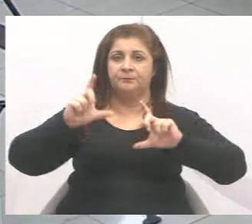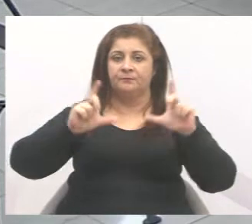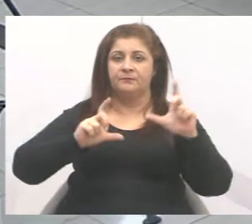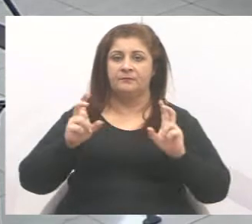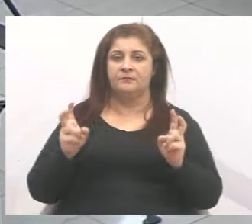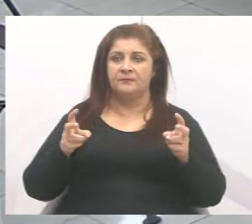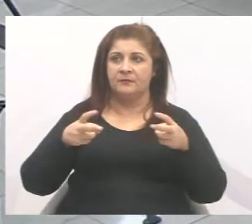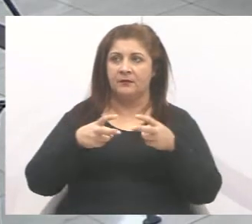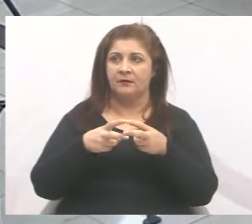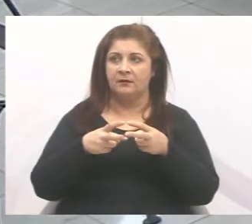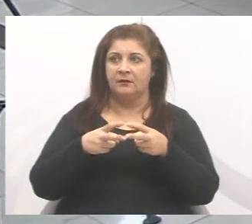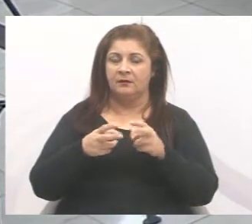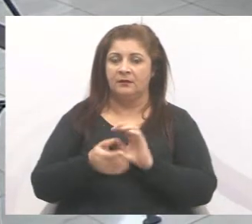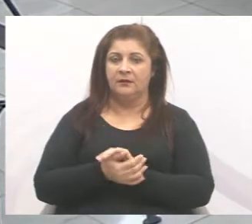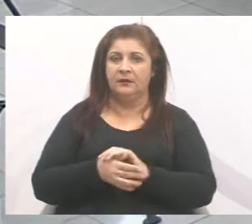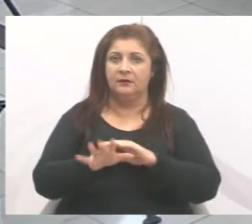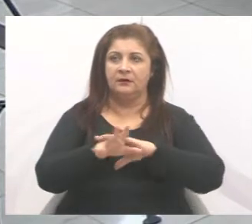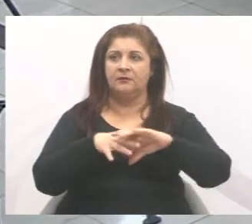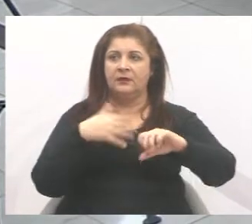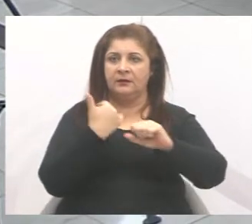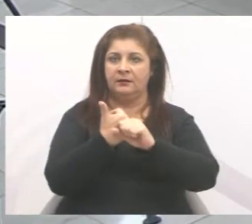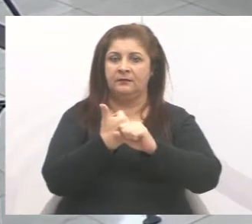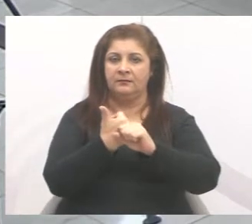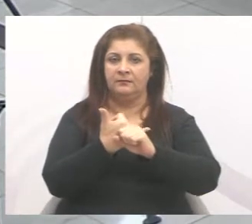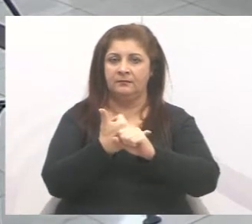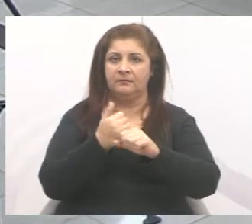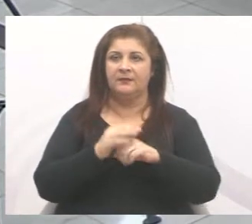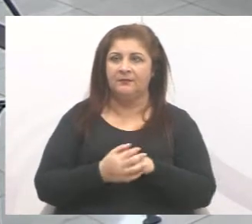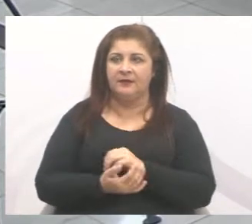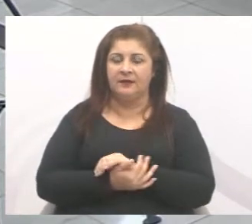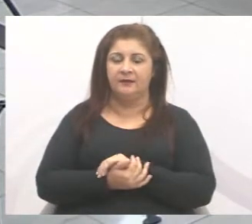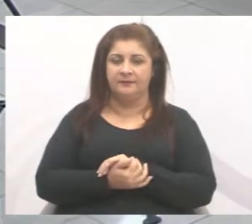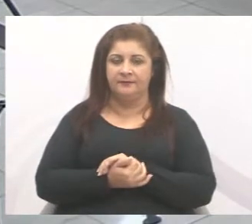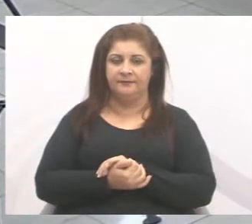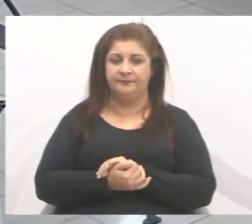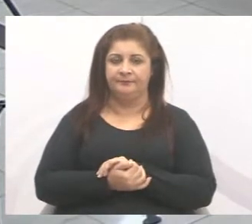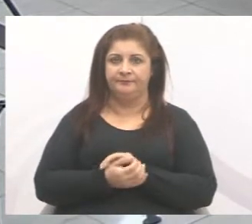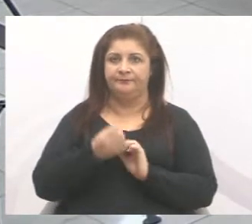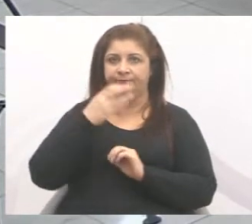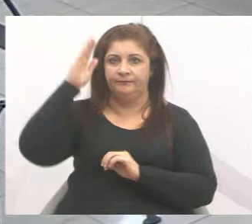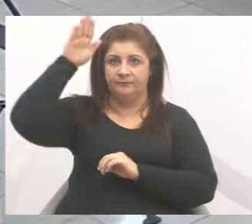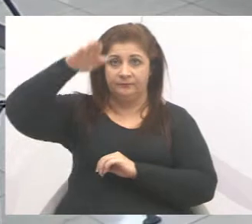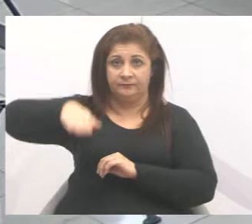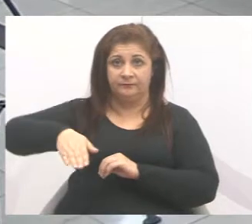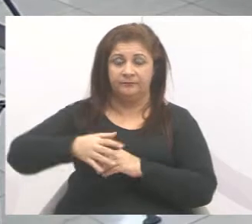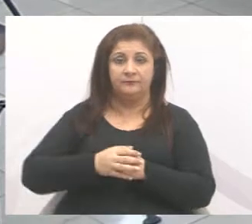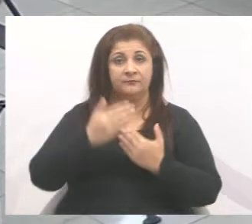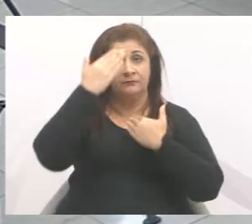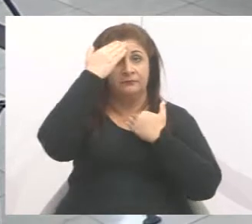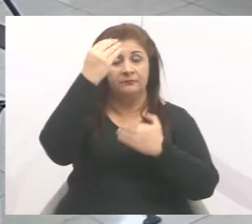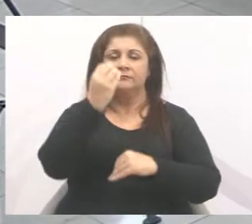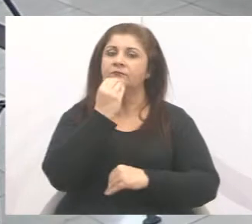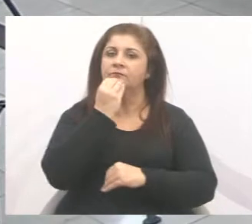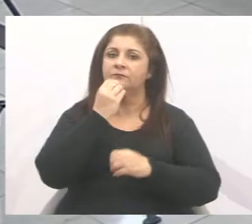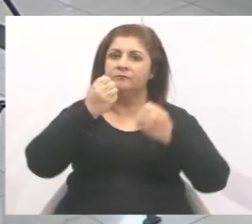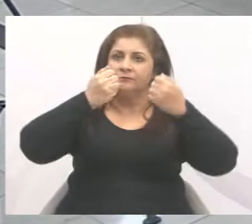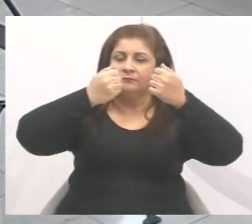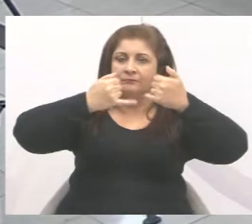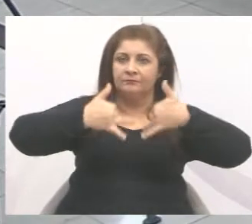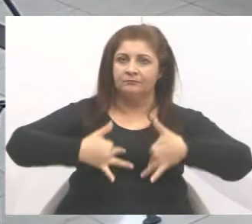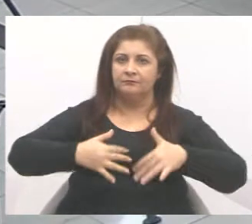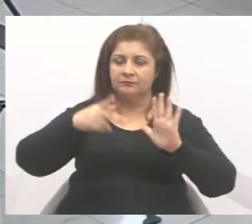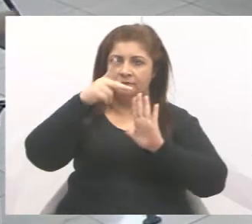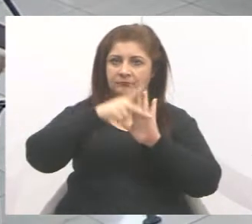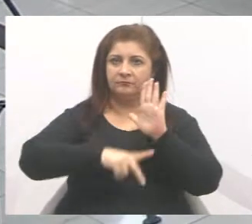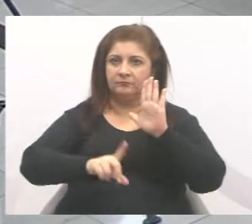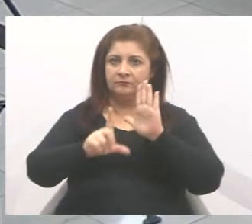Câmara, pelo YouTube, pela televisão, uma boa tarde. Agradecer a oportunidade de estar esclarecendo esse projeto de